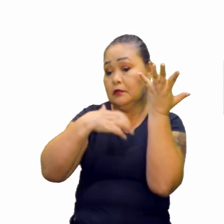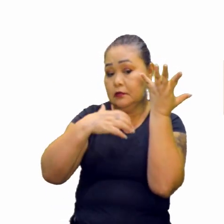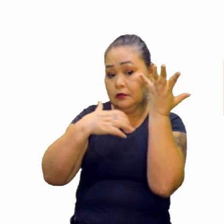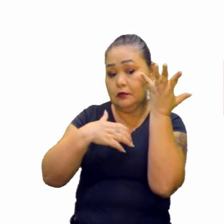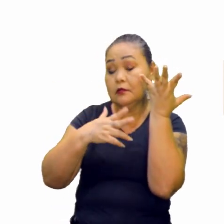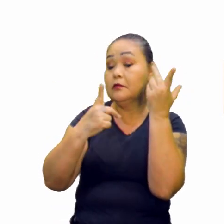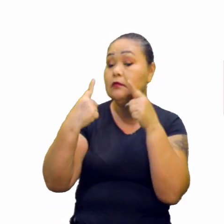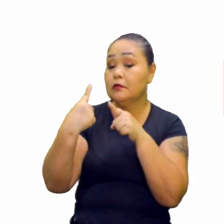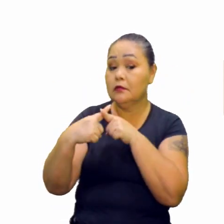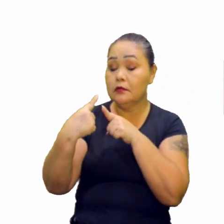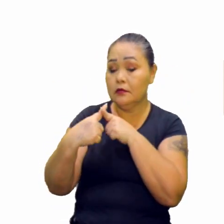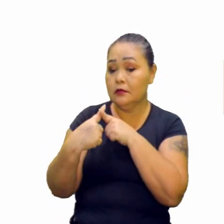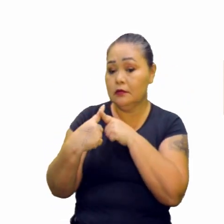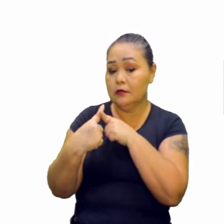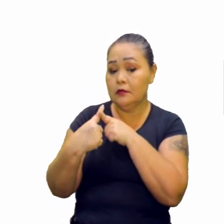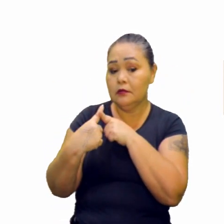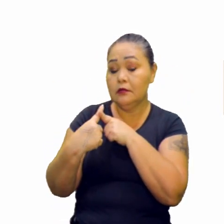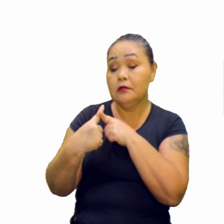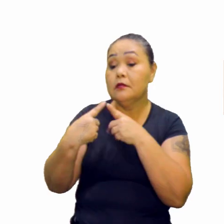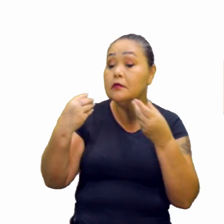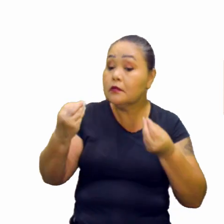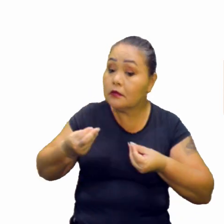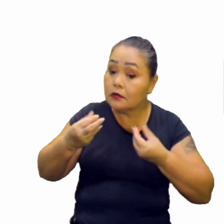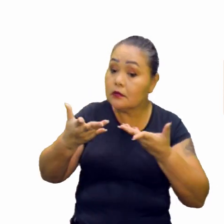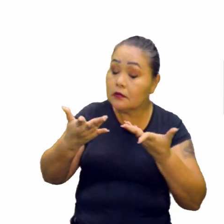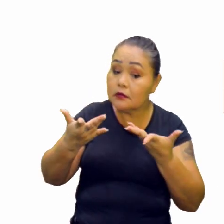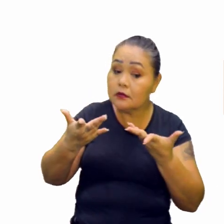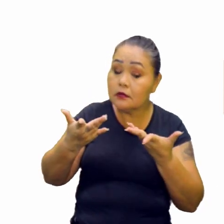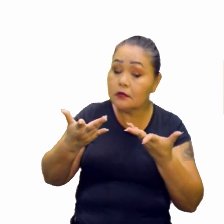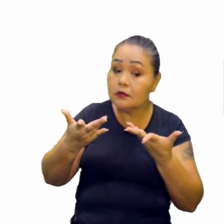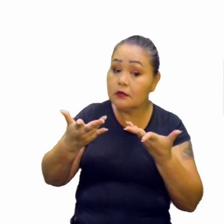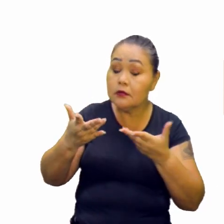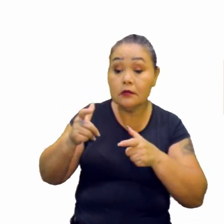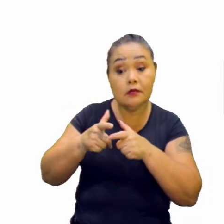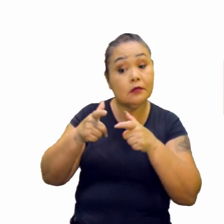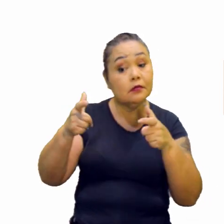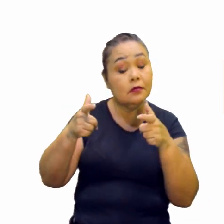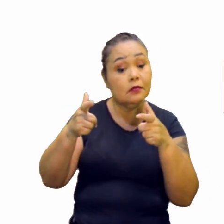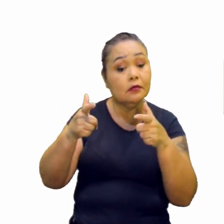Porque nós podemos proporcionar uma maior